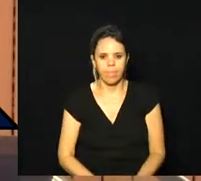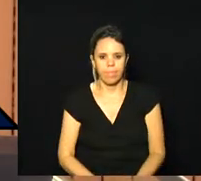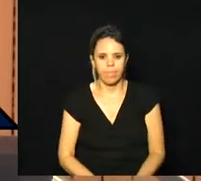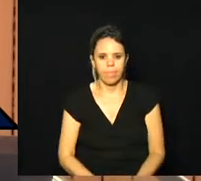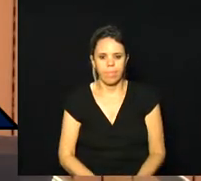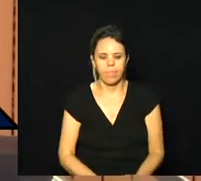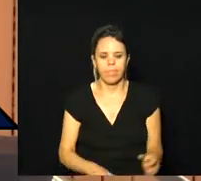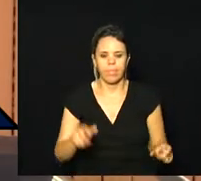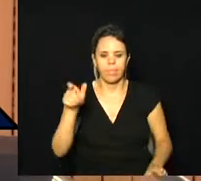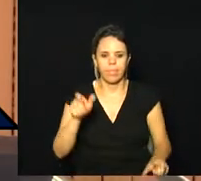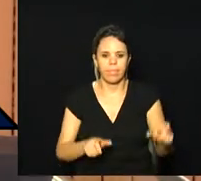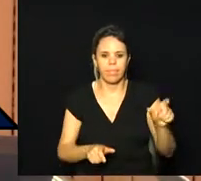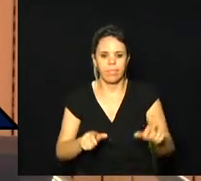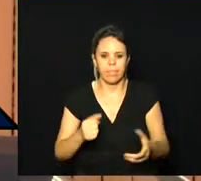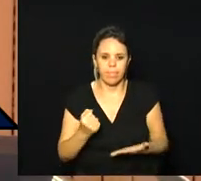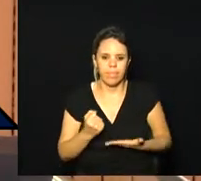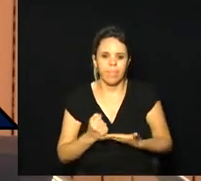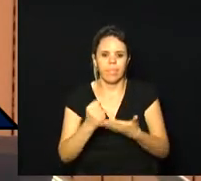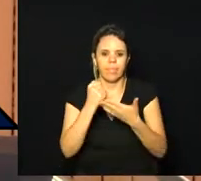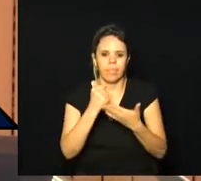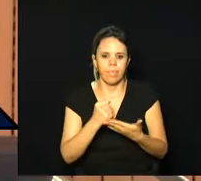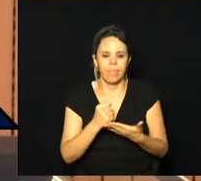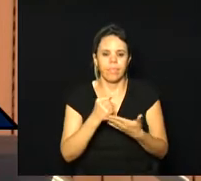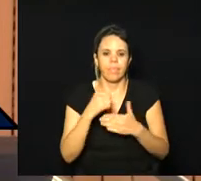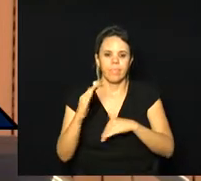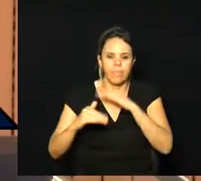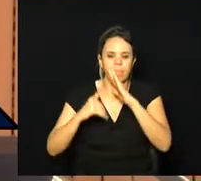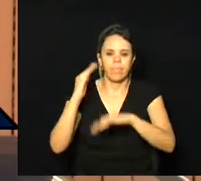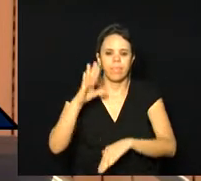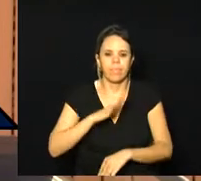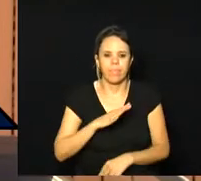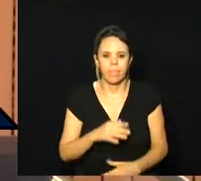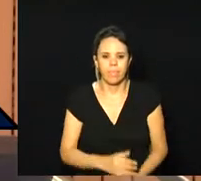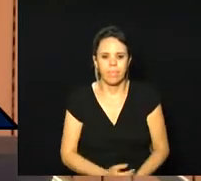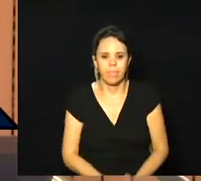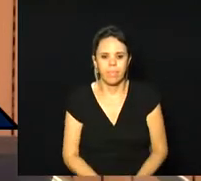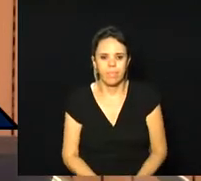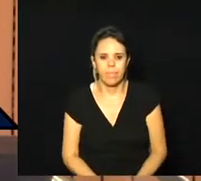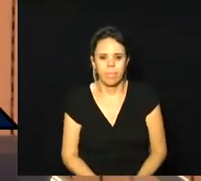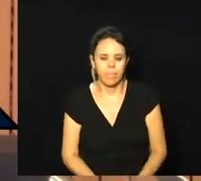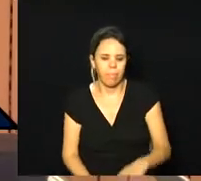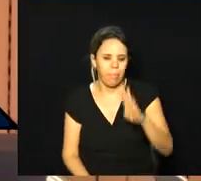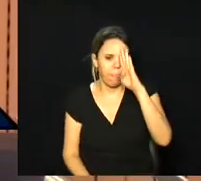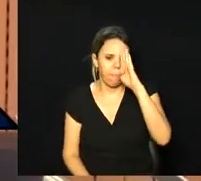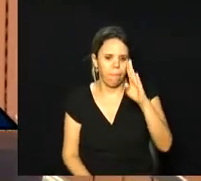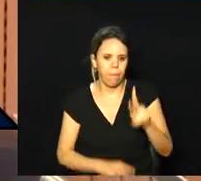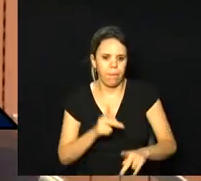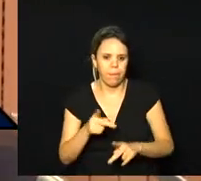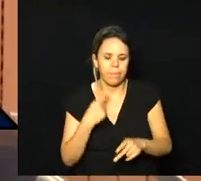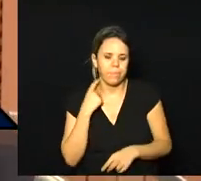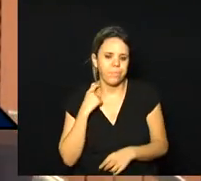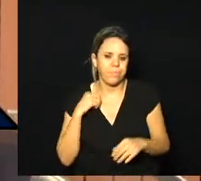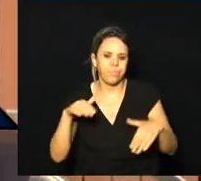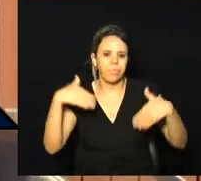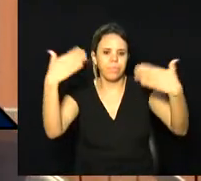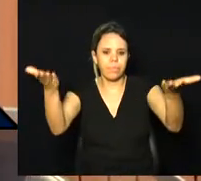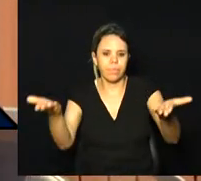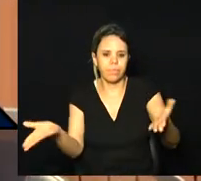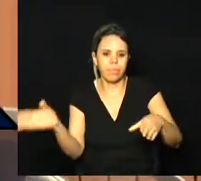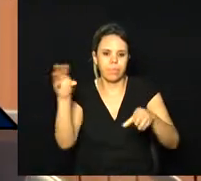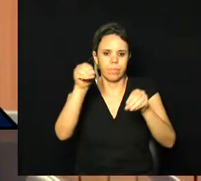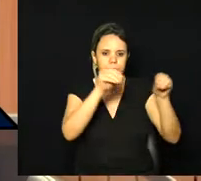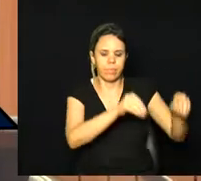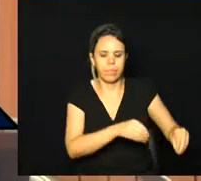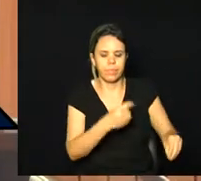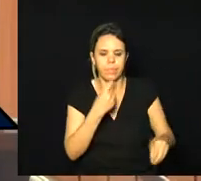as pessoas que ajudam a construir a nossa cidade, principalmente aqueles que vêm de fora da cidade